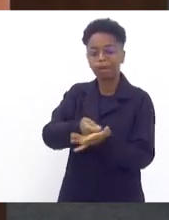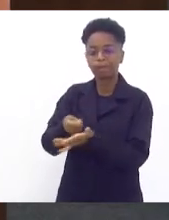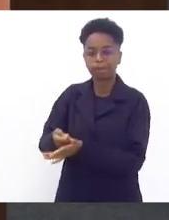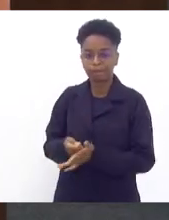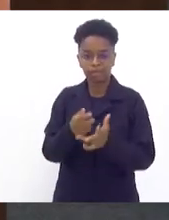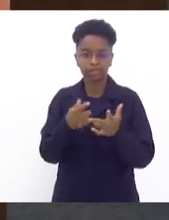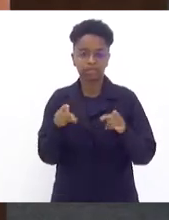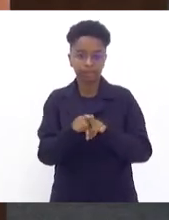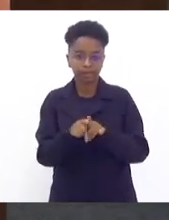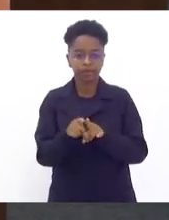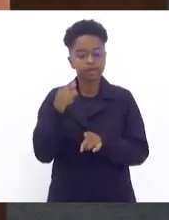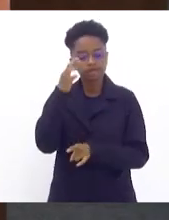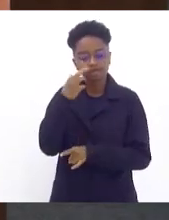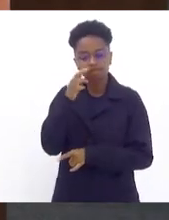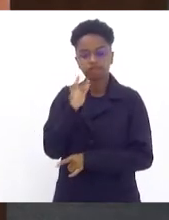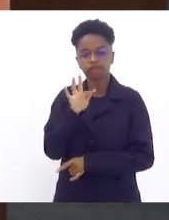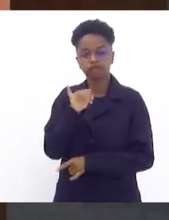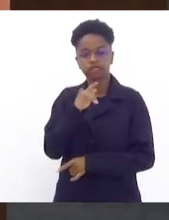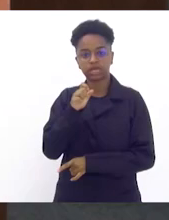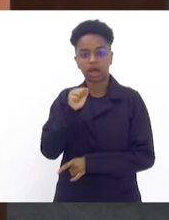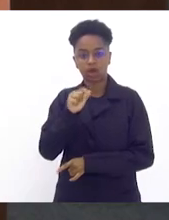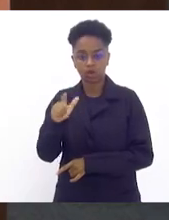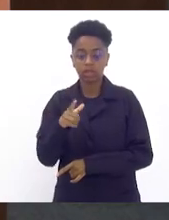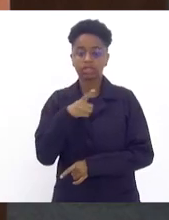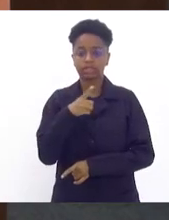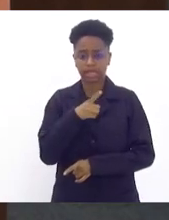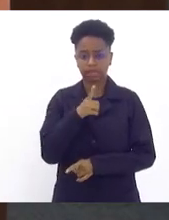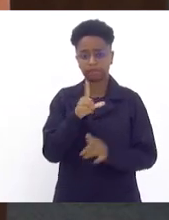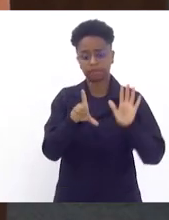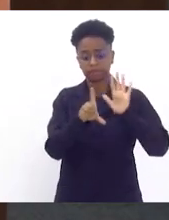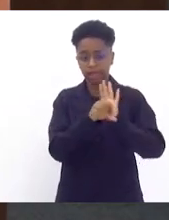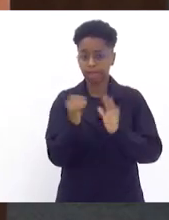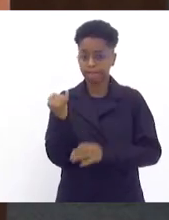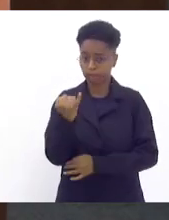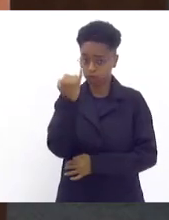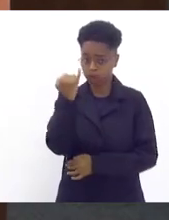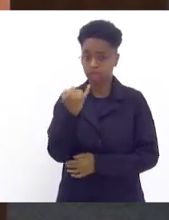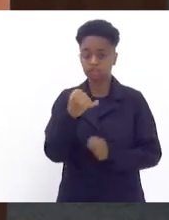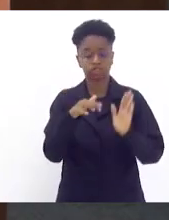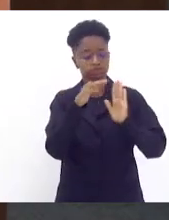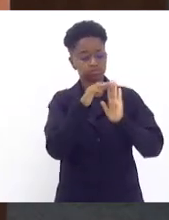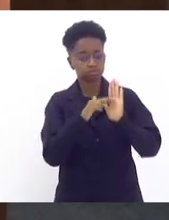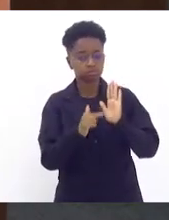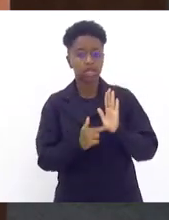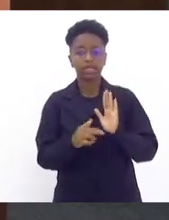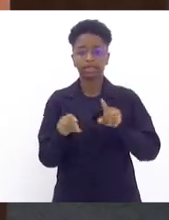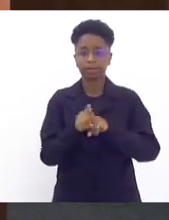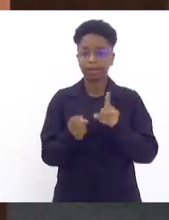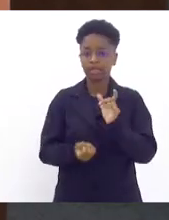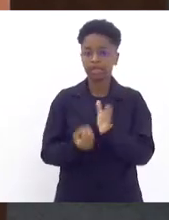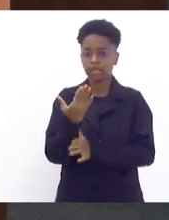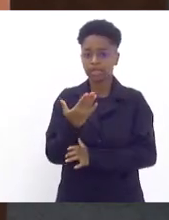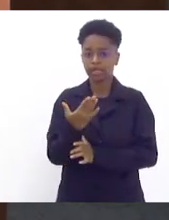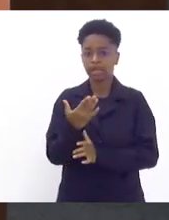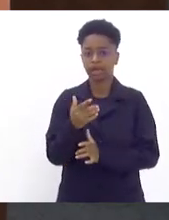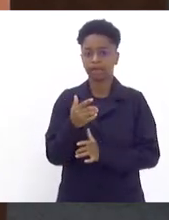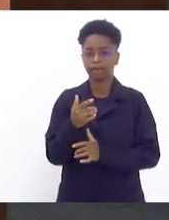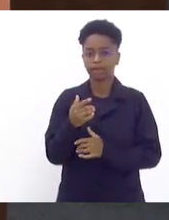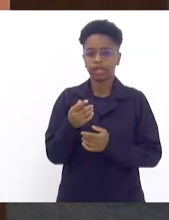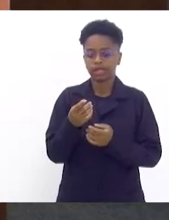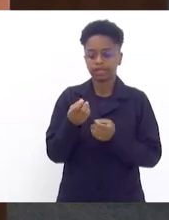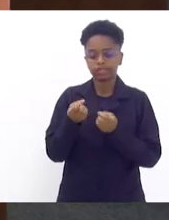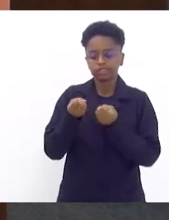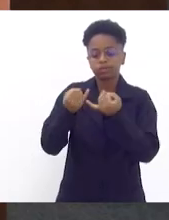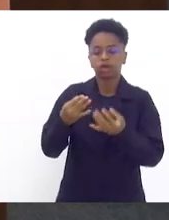fiscal. Não são poucas as leis importantes que regulamentam e criam contrapartidas quando se dá um incentivo fiscal